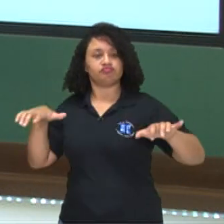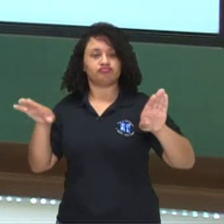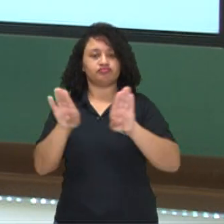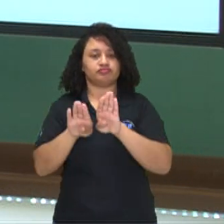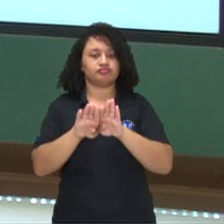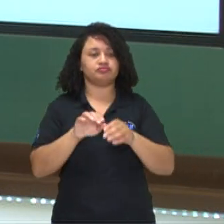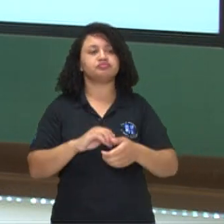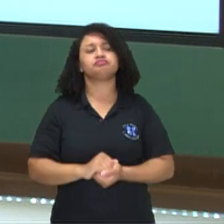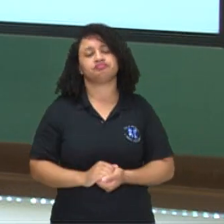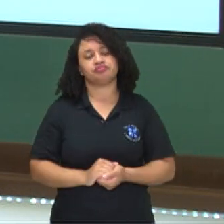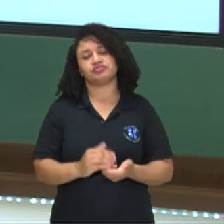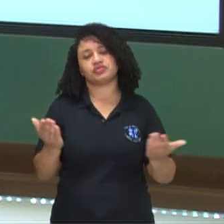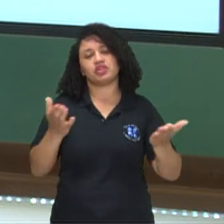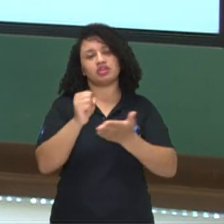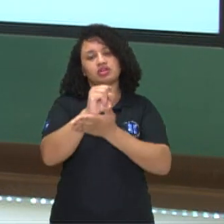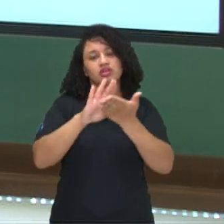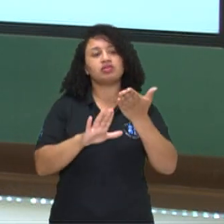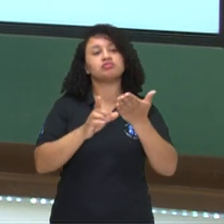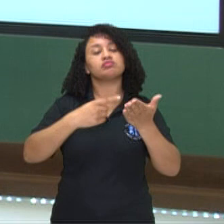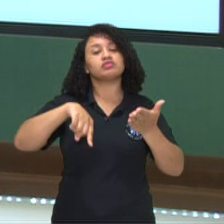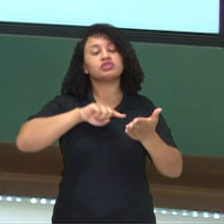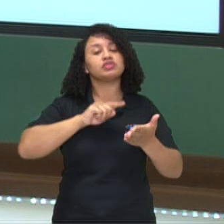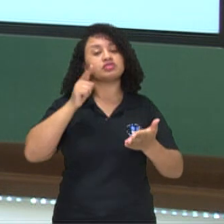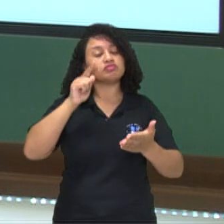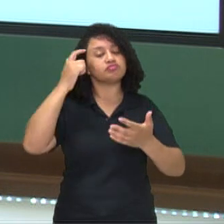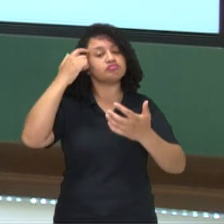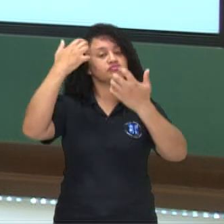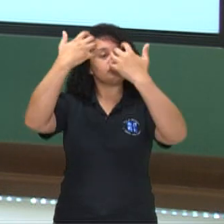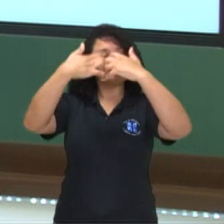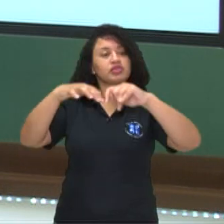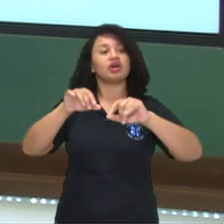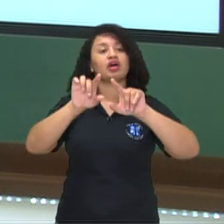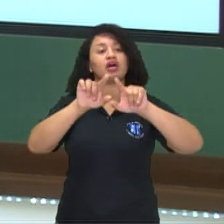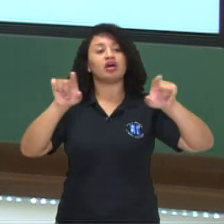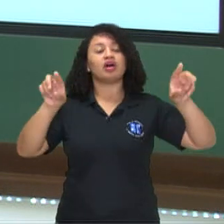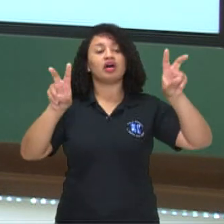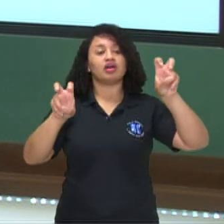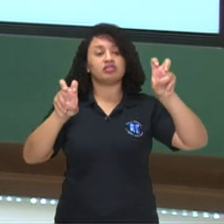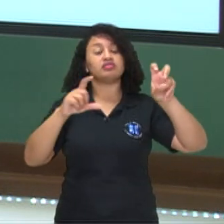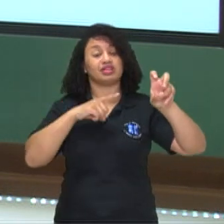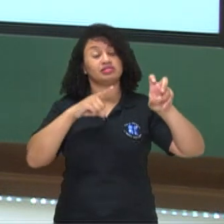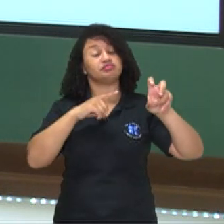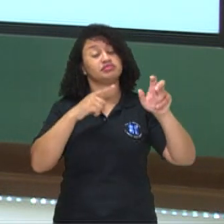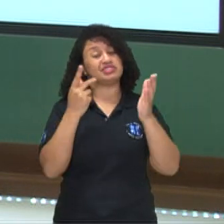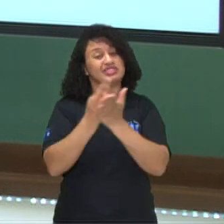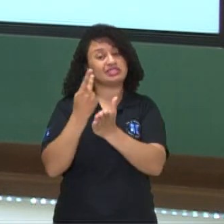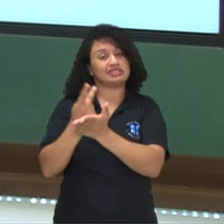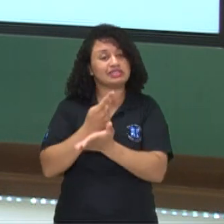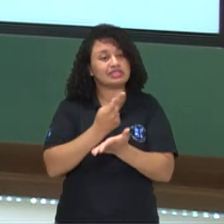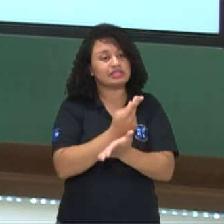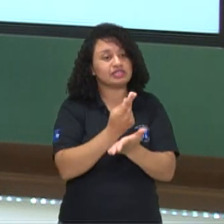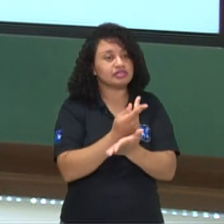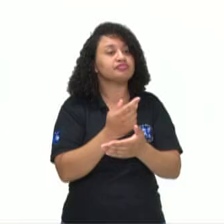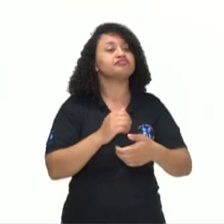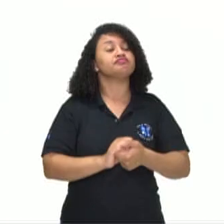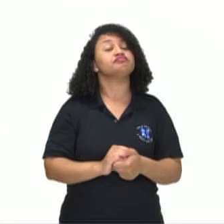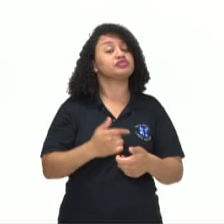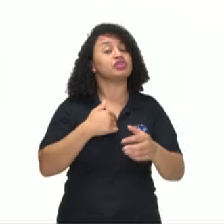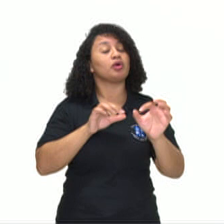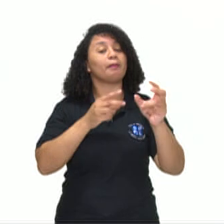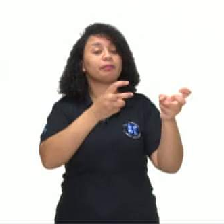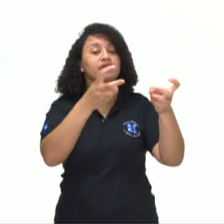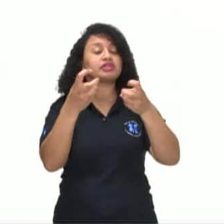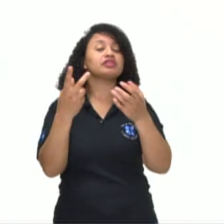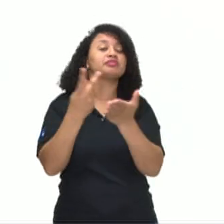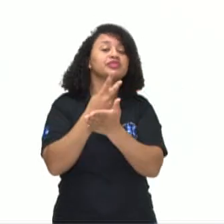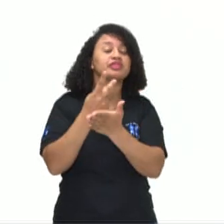E aqui, ó, uma atividade para que a gente possa pensar. A frase a seguir propositalmente contém erros, né?